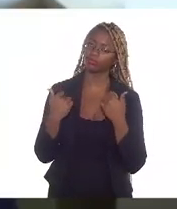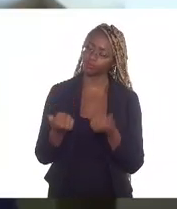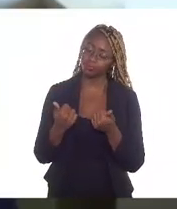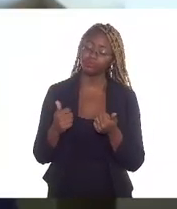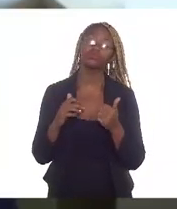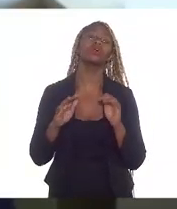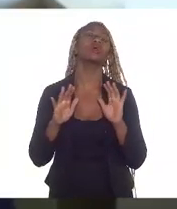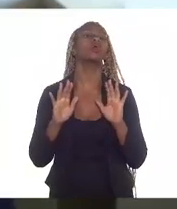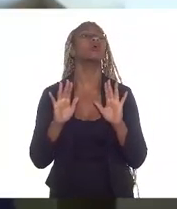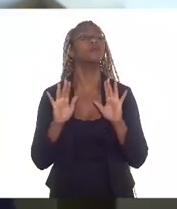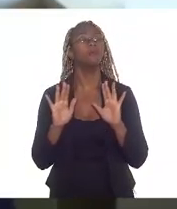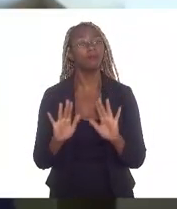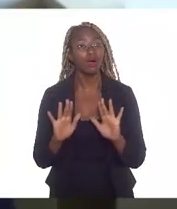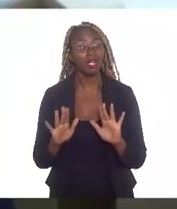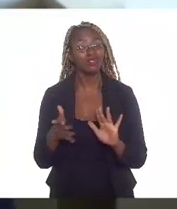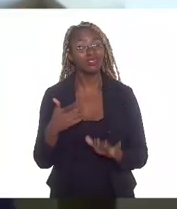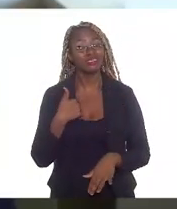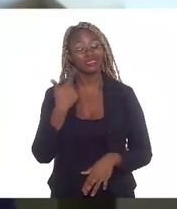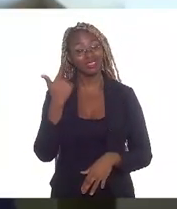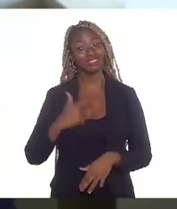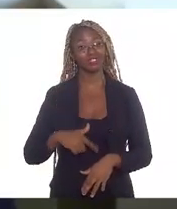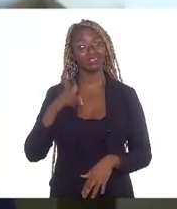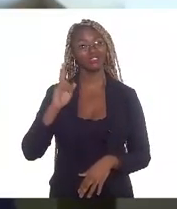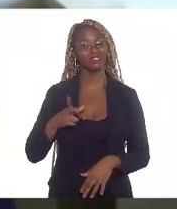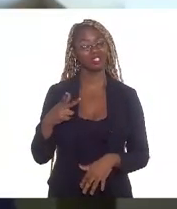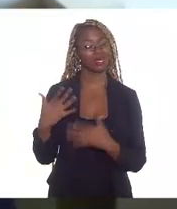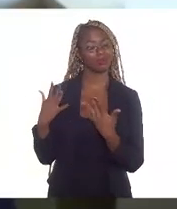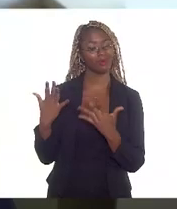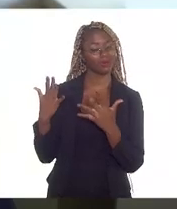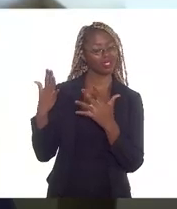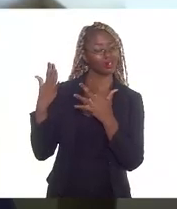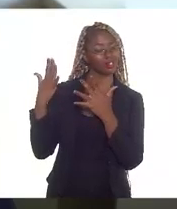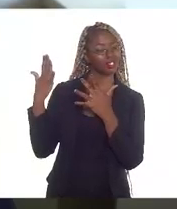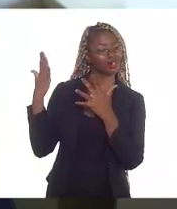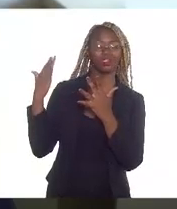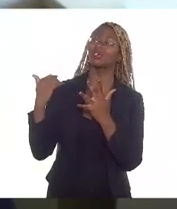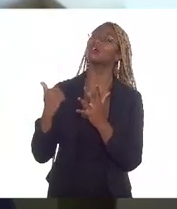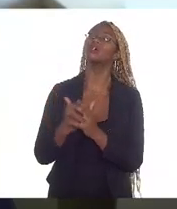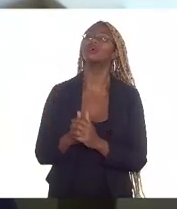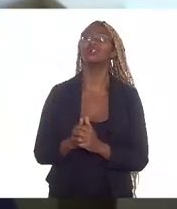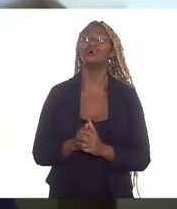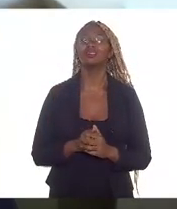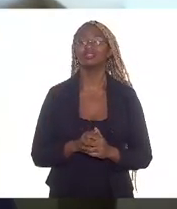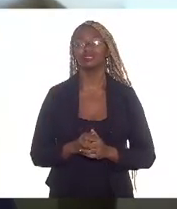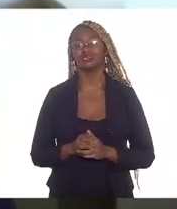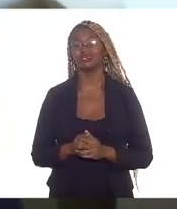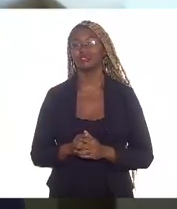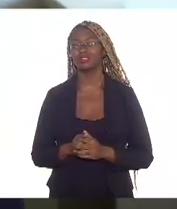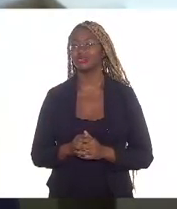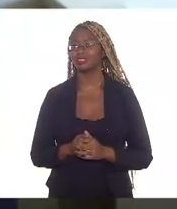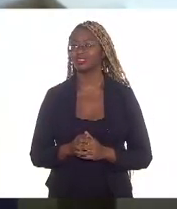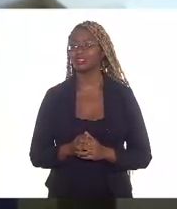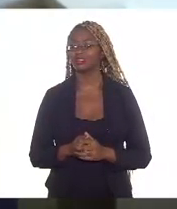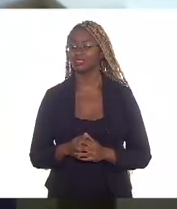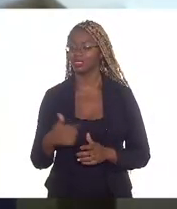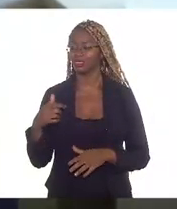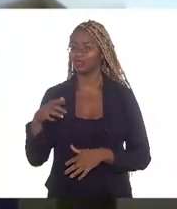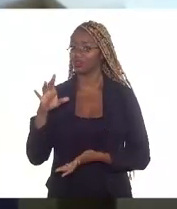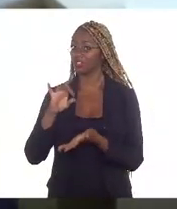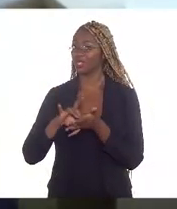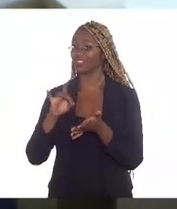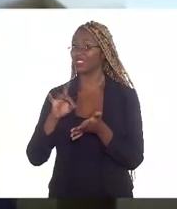Mas eu, como homenageio sempre aqui o meu orixá Xangô da Justiça, na verdade, o projeto